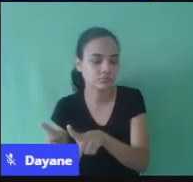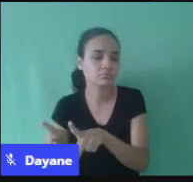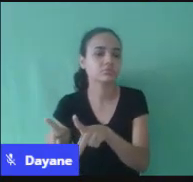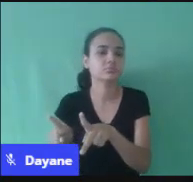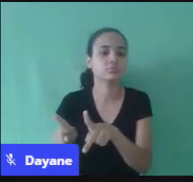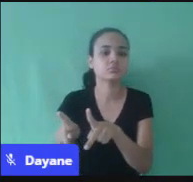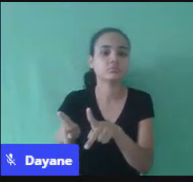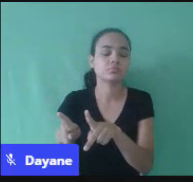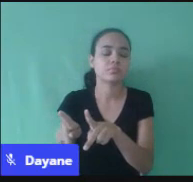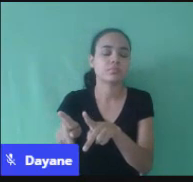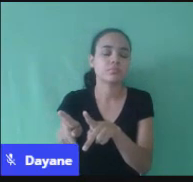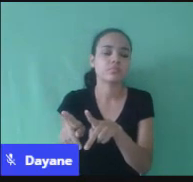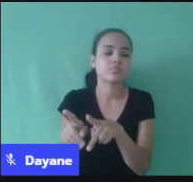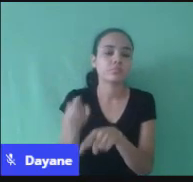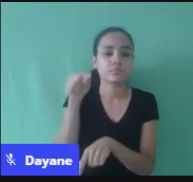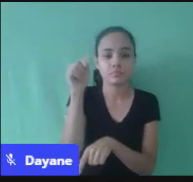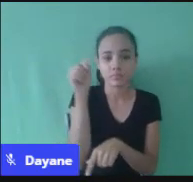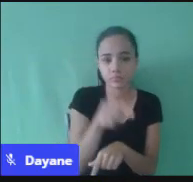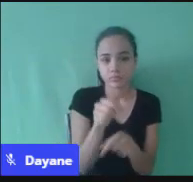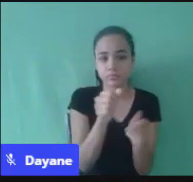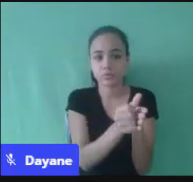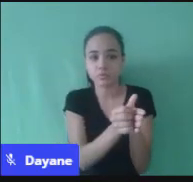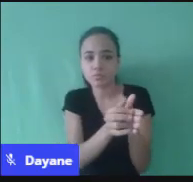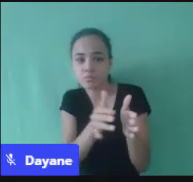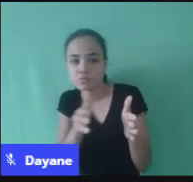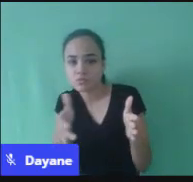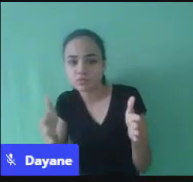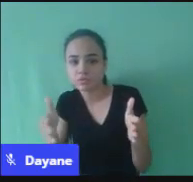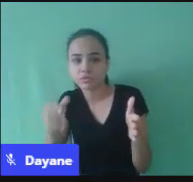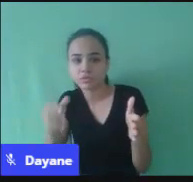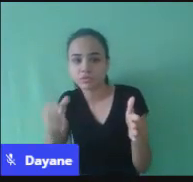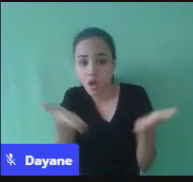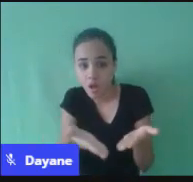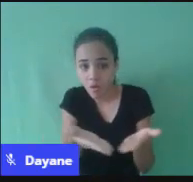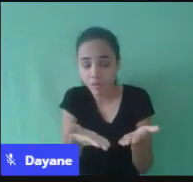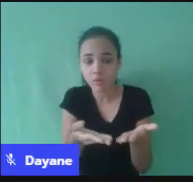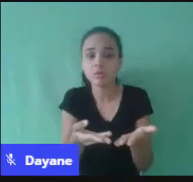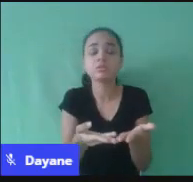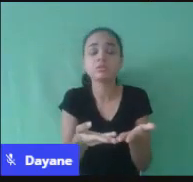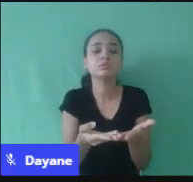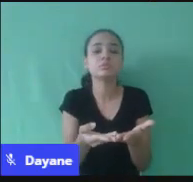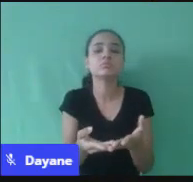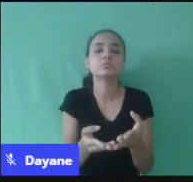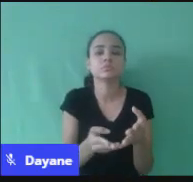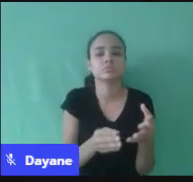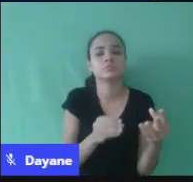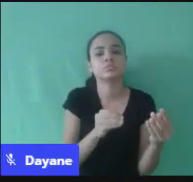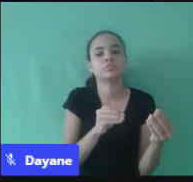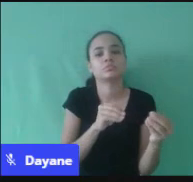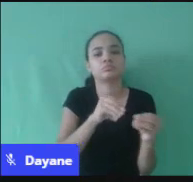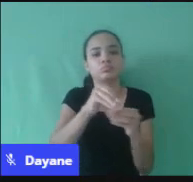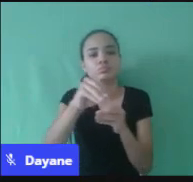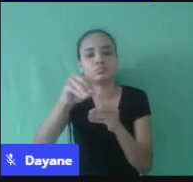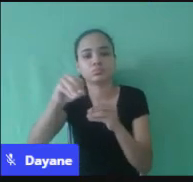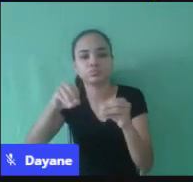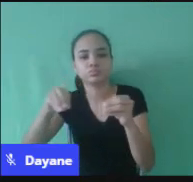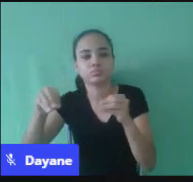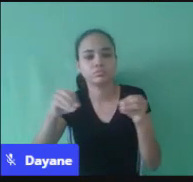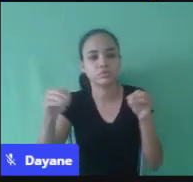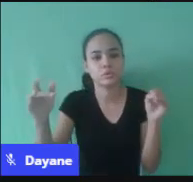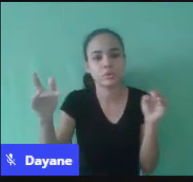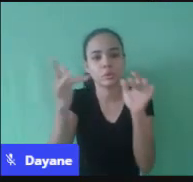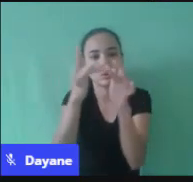Esse processo agora, com a mobilidade e conectividade, é muito mais perceptível, amplo